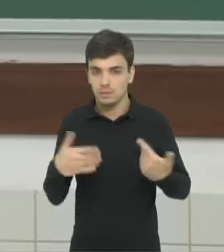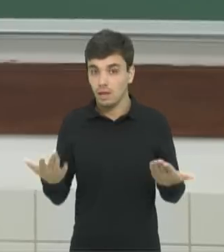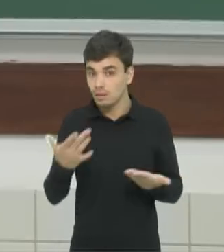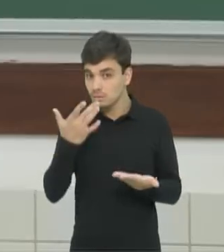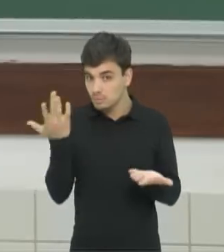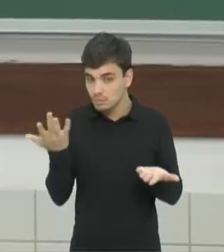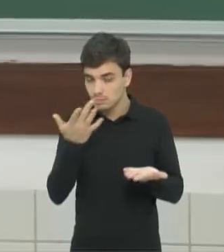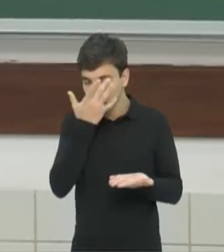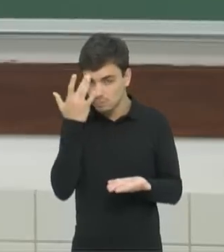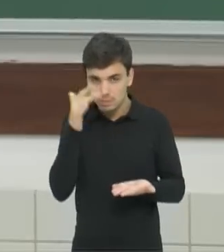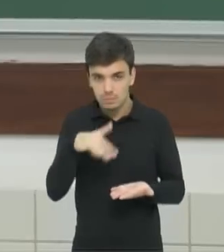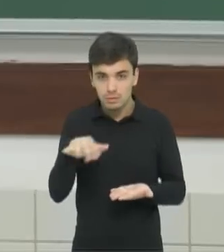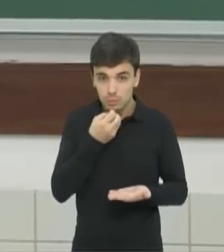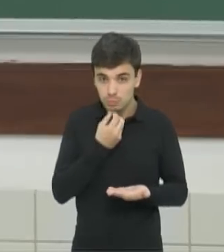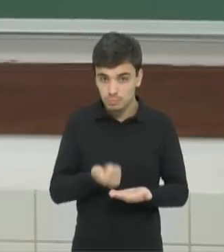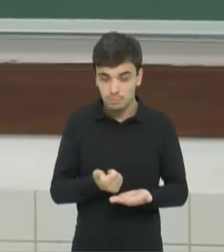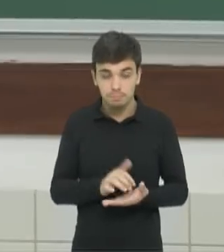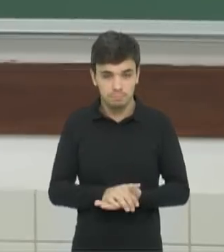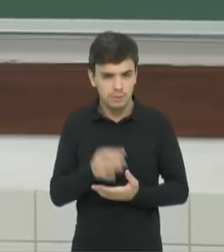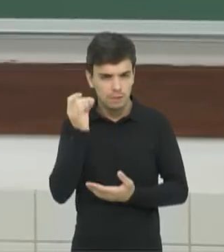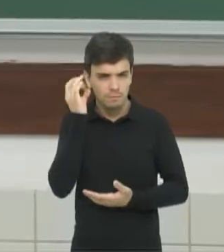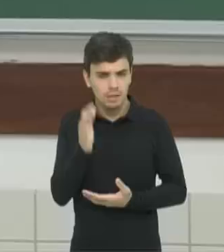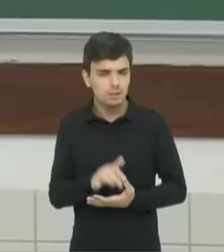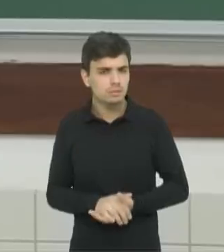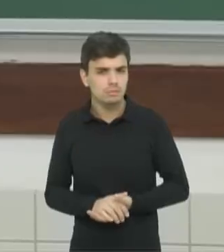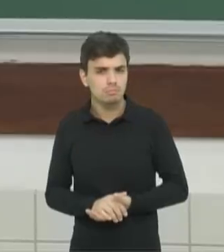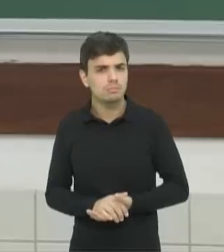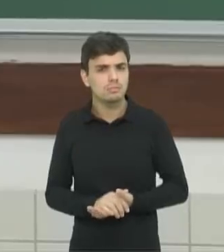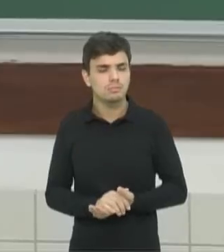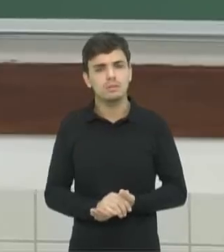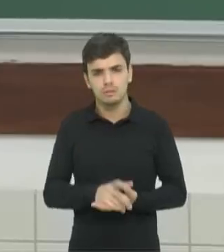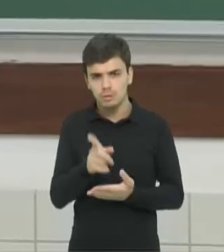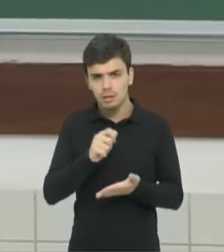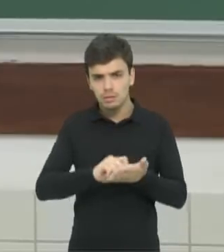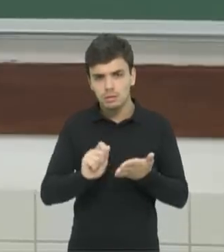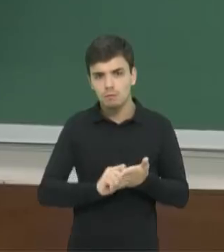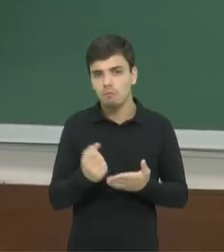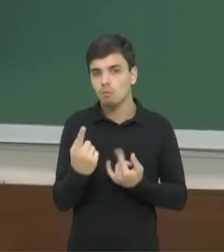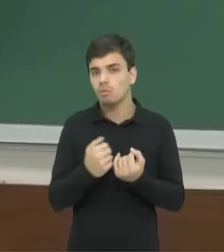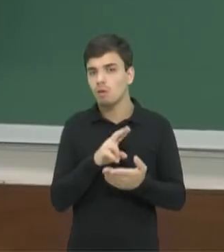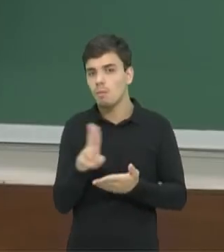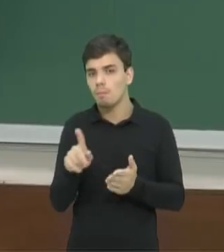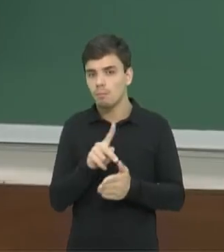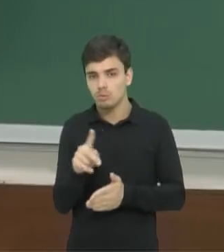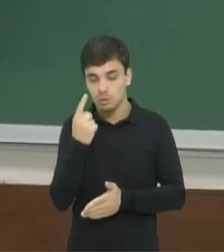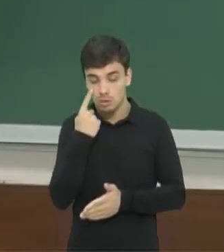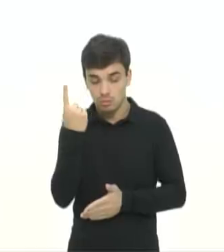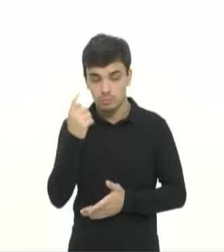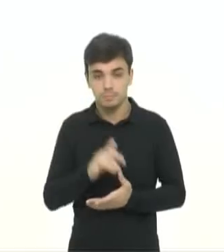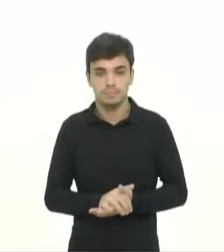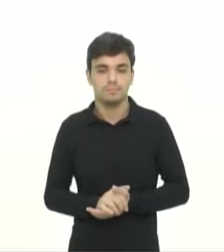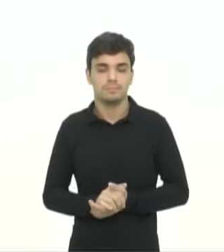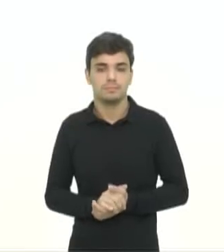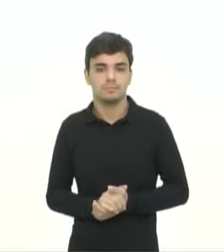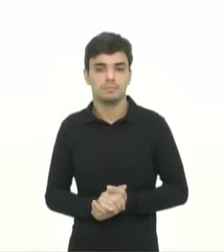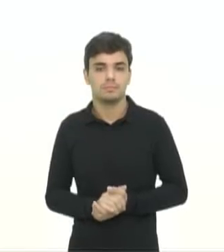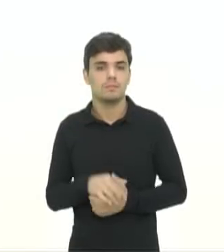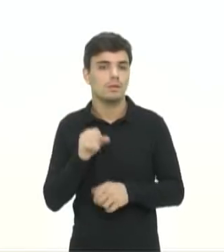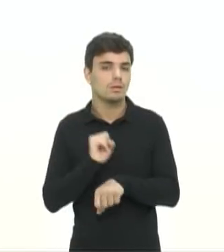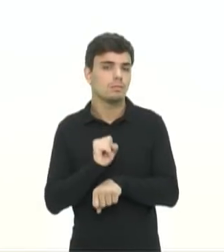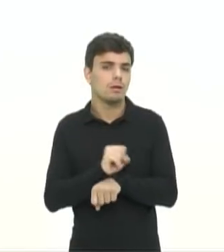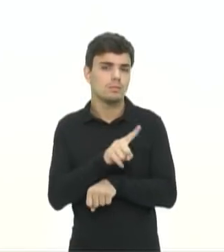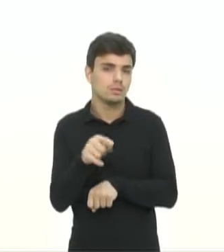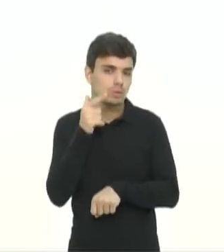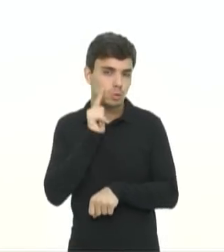E aí, pessoal, tá fácil, não tá? Será que conseguiu escrever alguns nomes aqui para prof? Vamos lá? Então vamos lá, gente. Eu espero que vocês